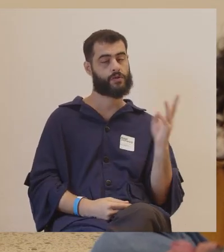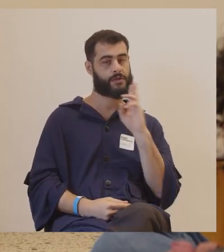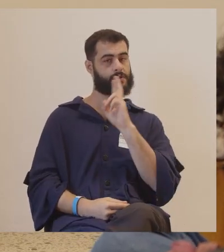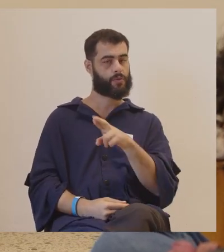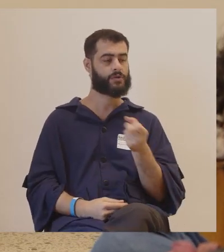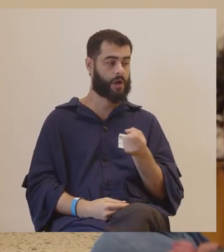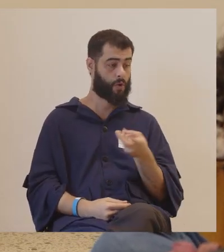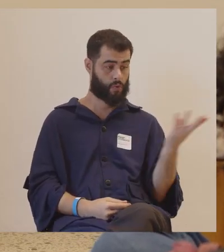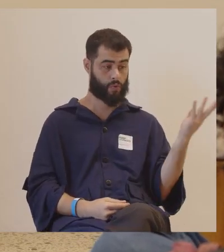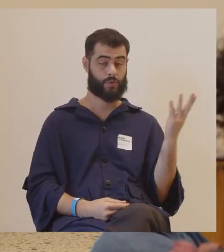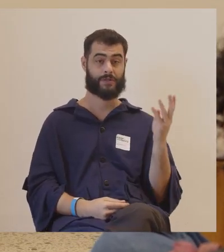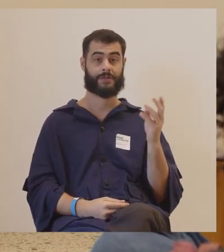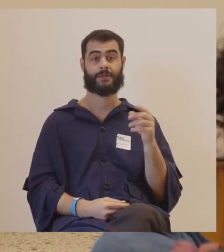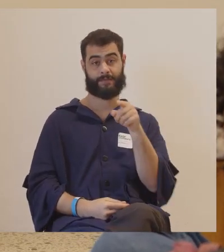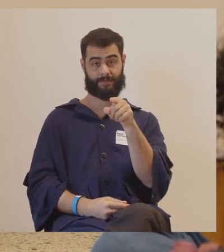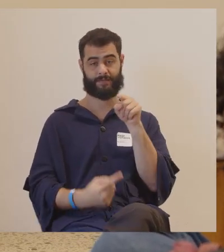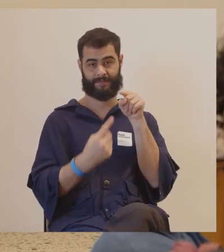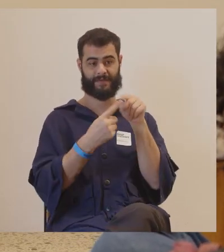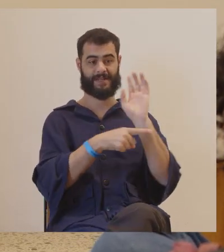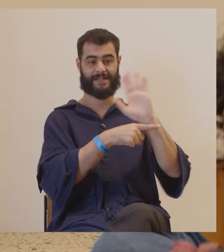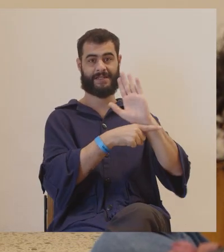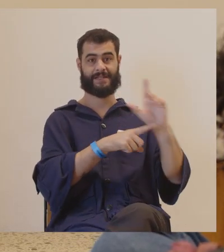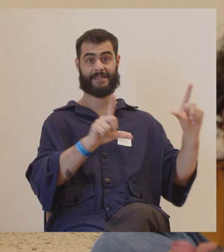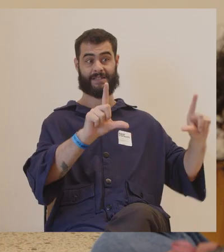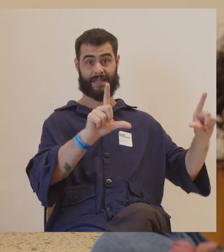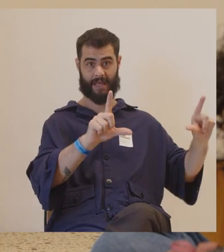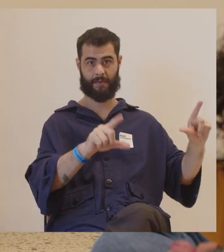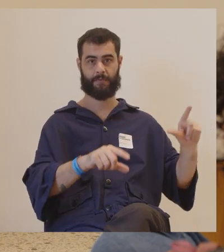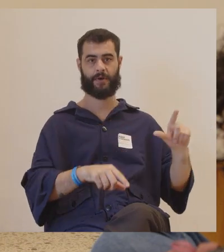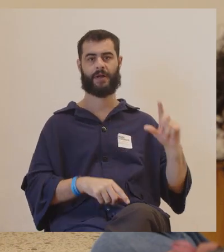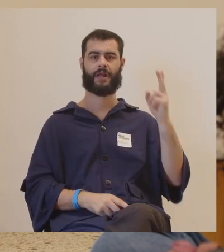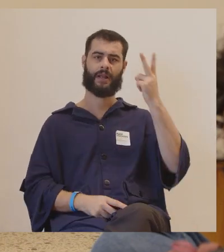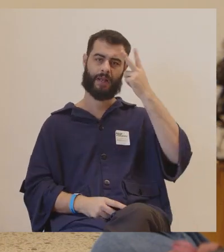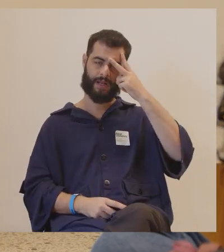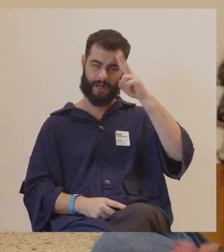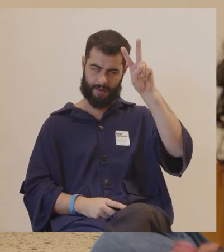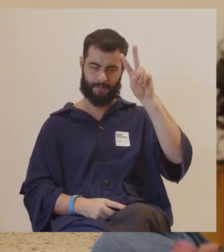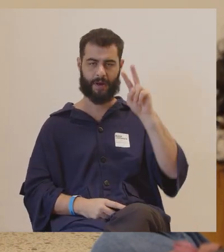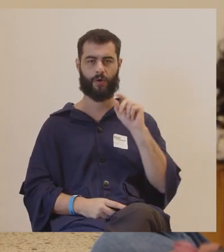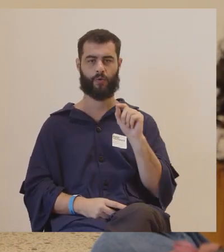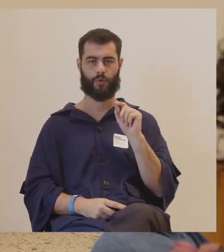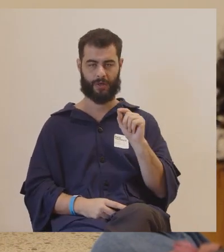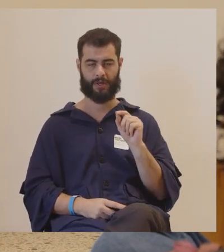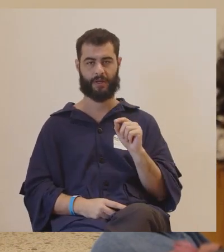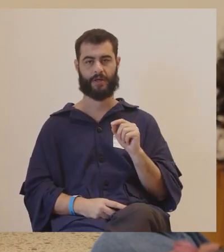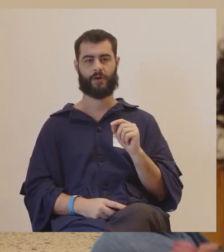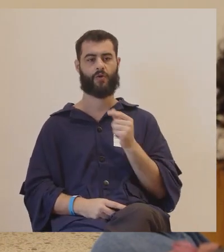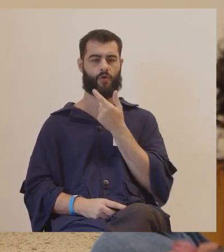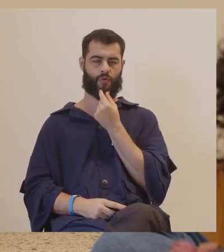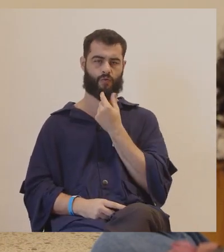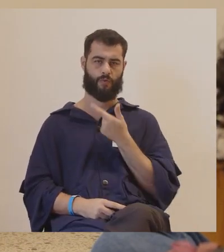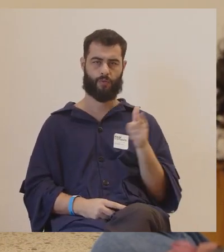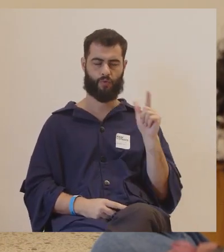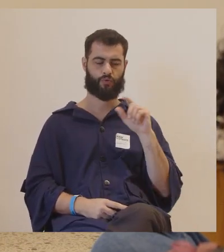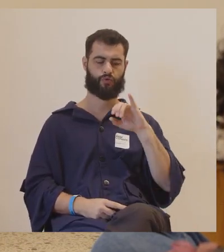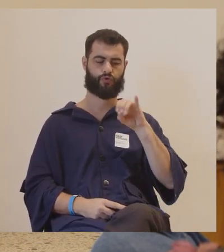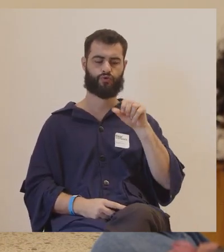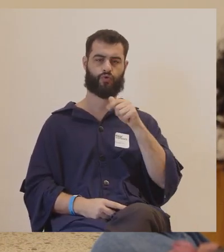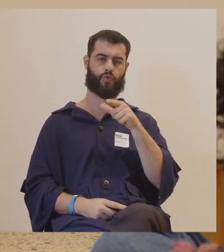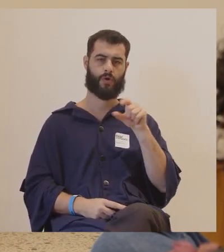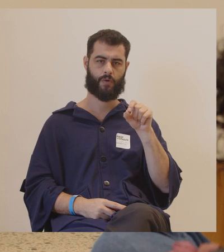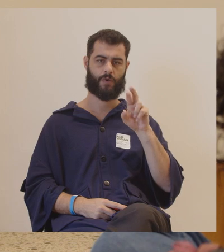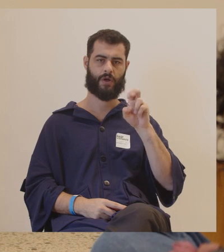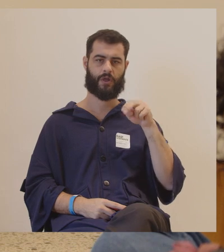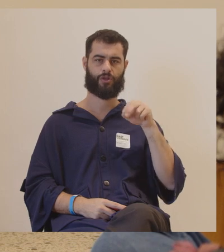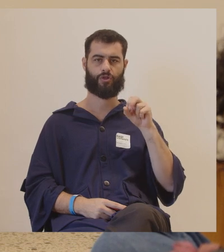cinema, a gente tem que lembrar enfim, o Jean Renoir vai ser conhecido muito mais por um cinema realista, né?